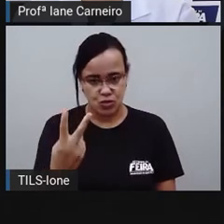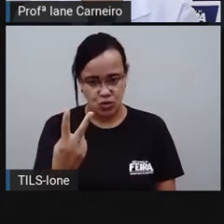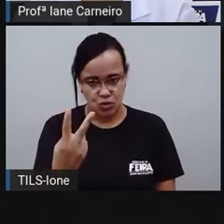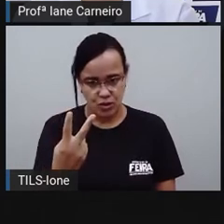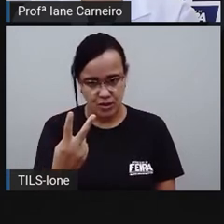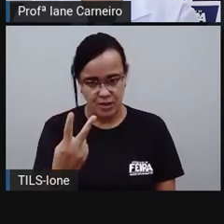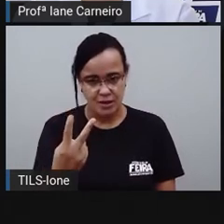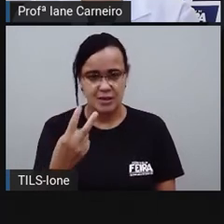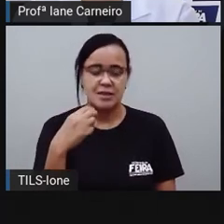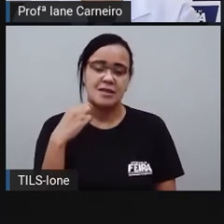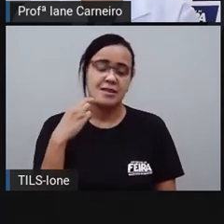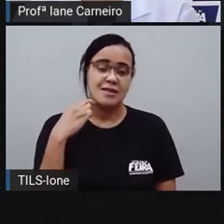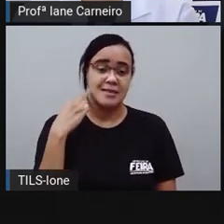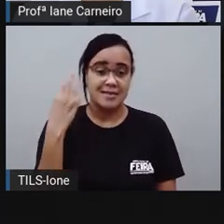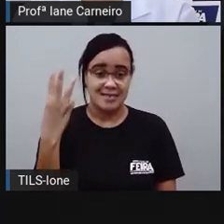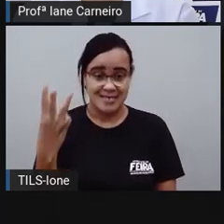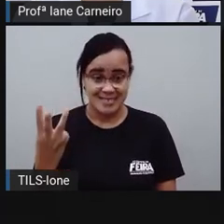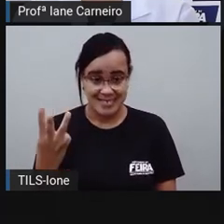Dois,